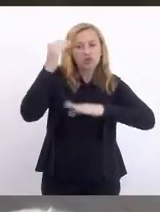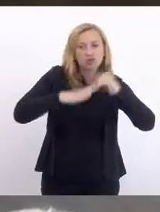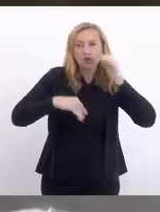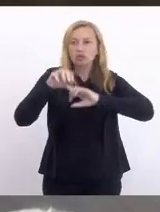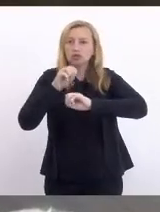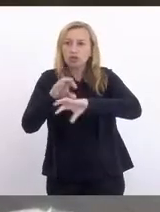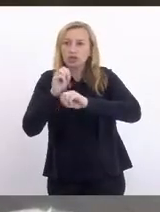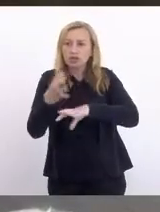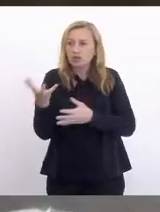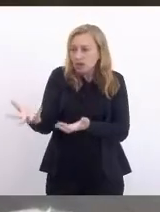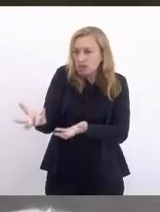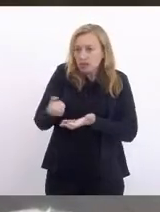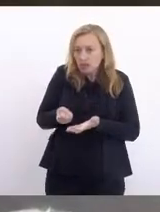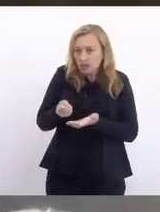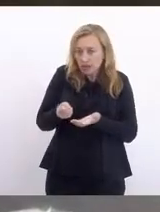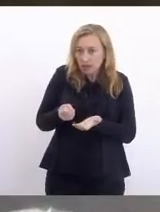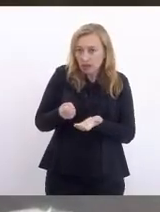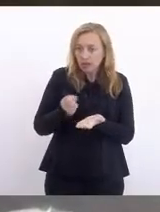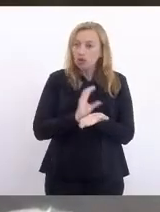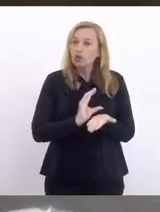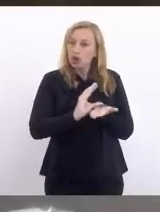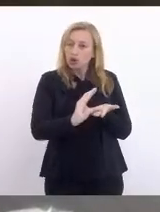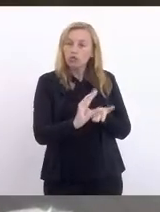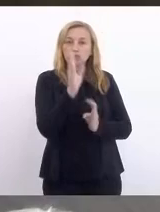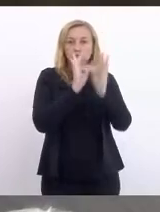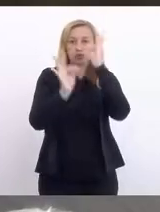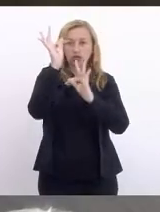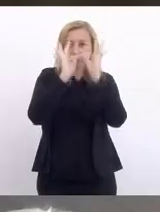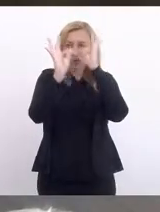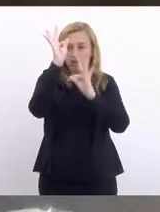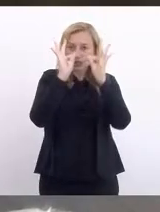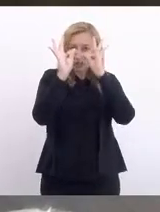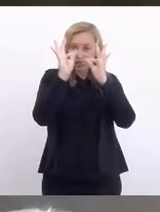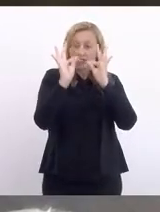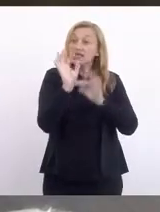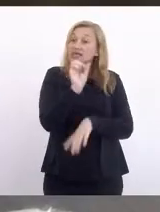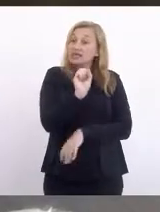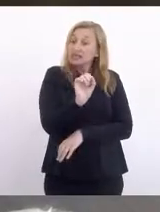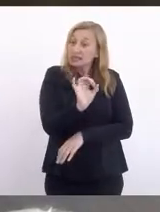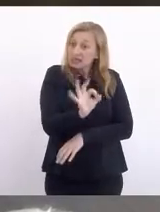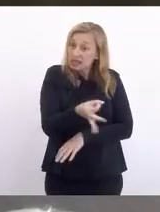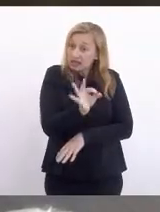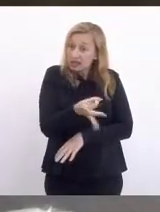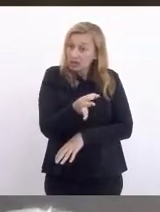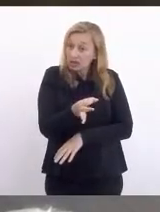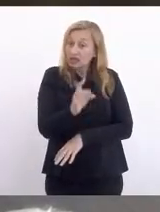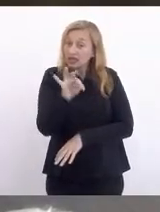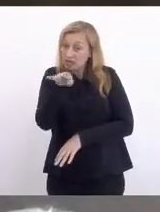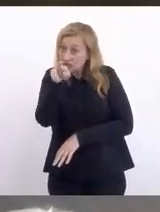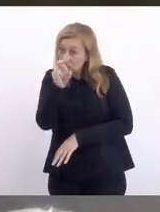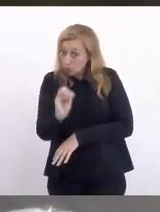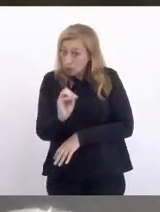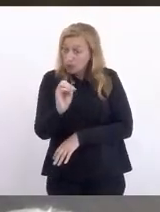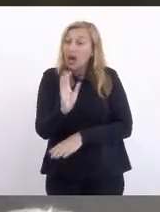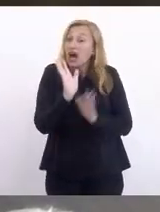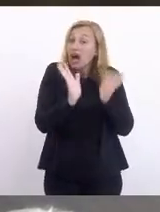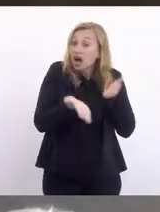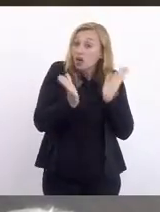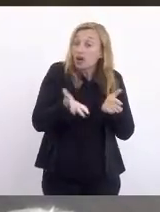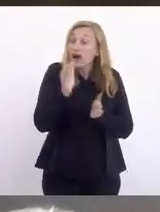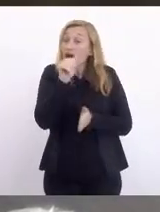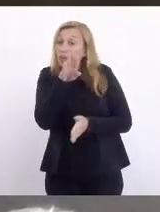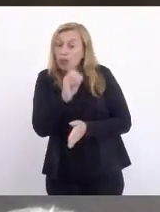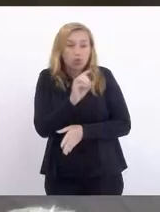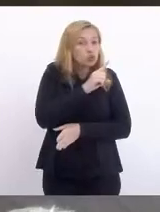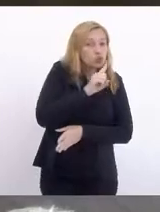de educação recebesse o recurso do da auxílio tecnológico se deu justamente pelo caráter indenizatório agora